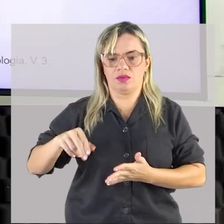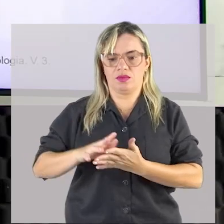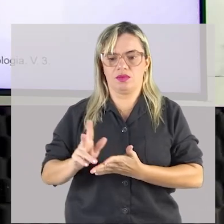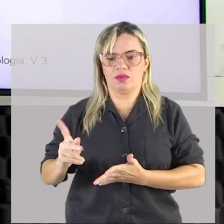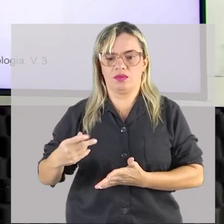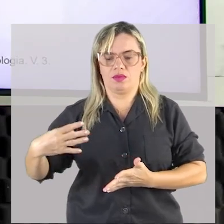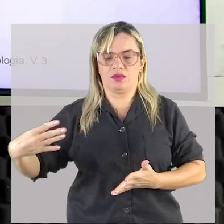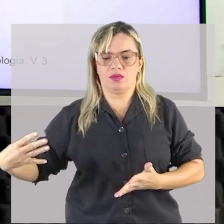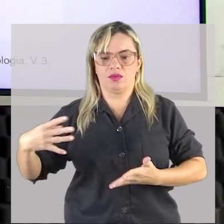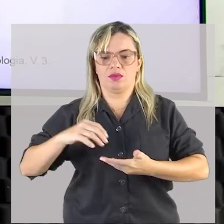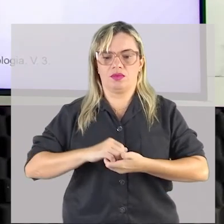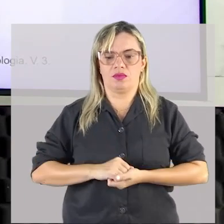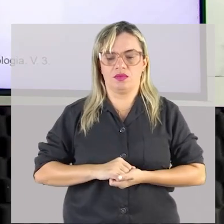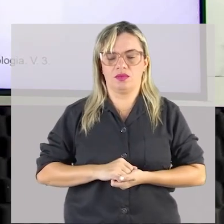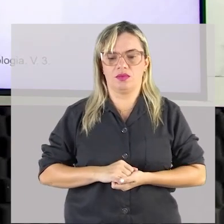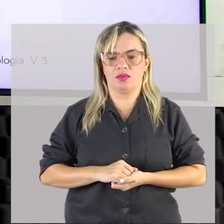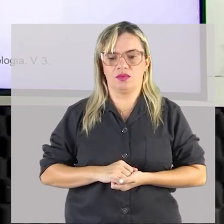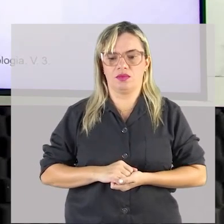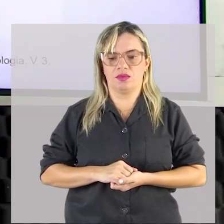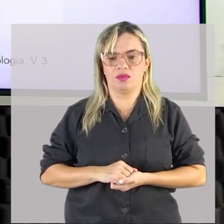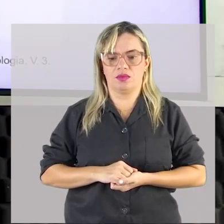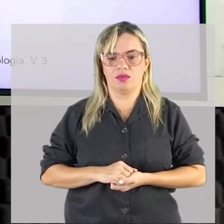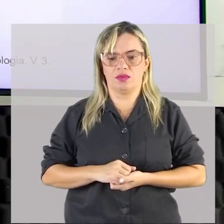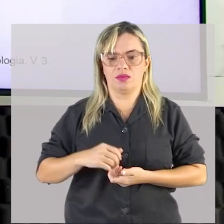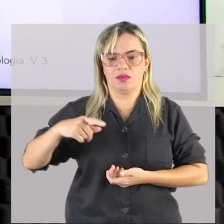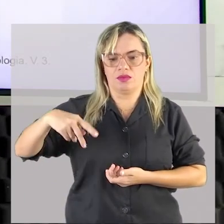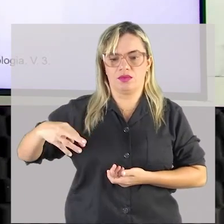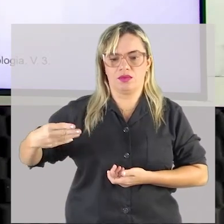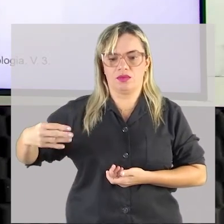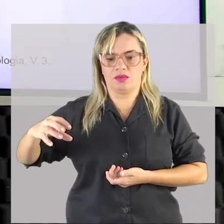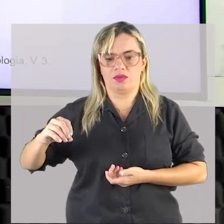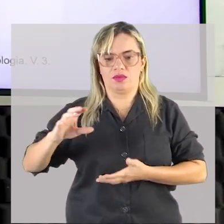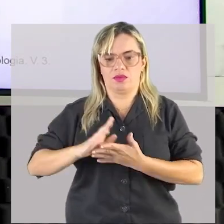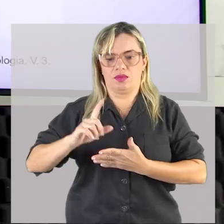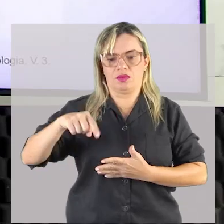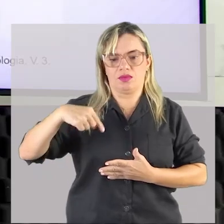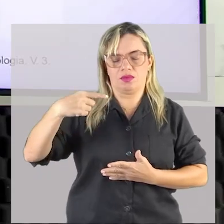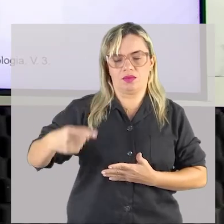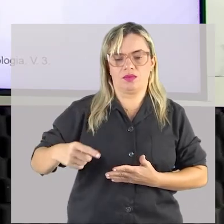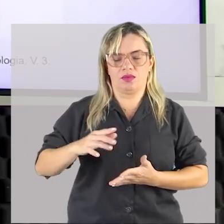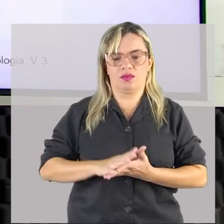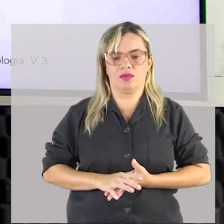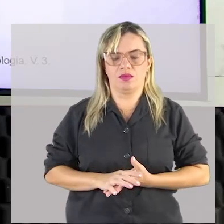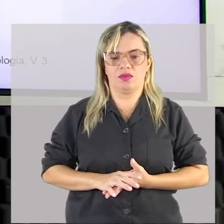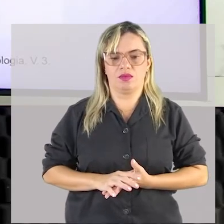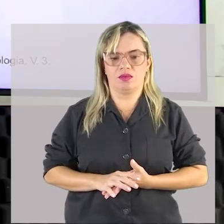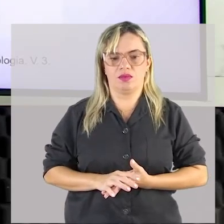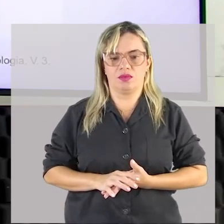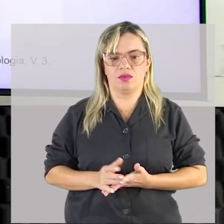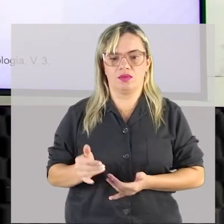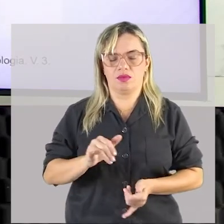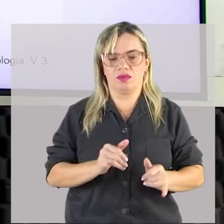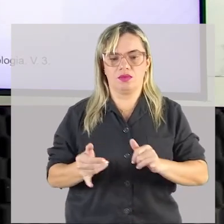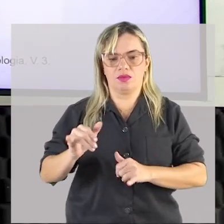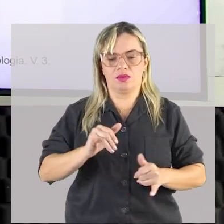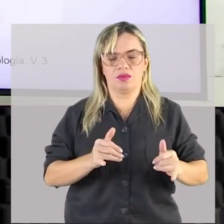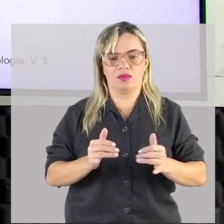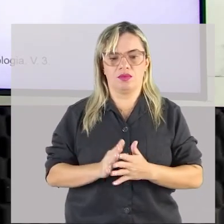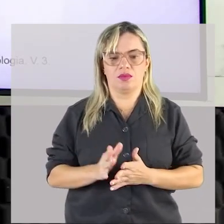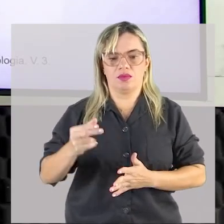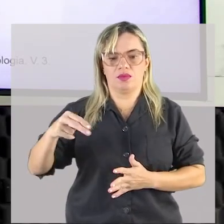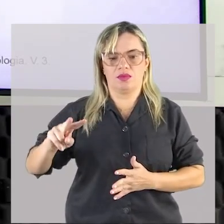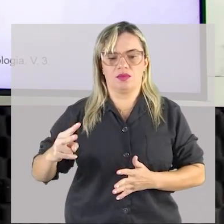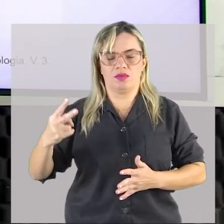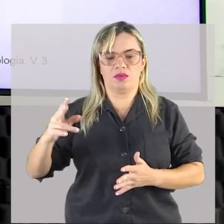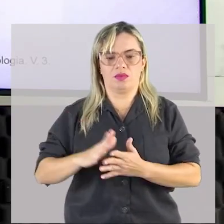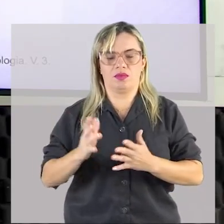N4, né? Tem aqui o nitrato também, que é outra forma que o nitrogênio pode aparecer, quer dizer,